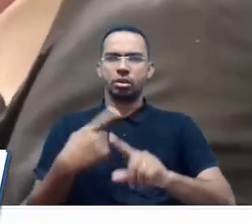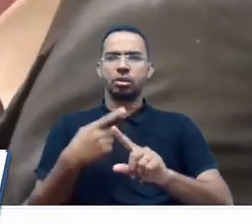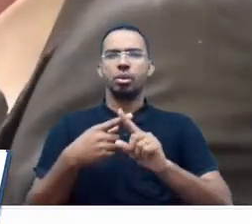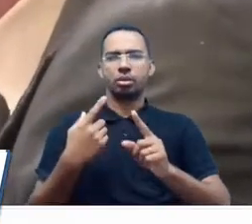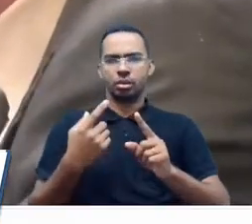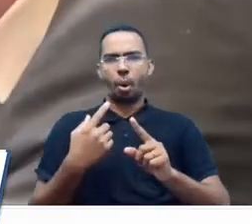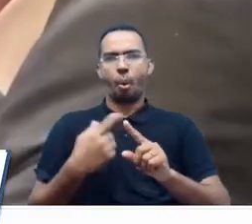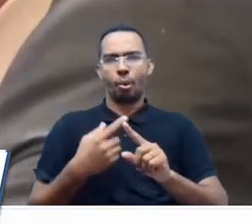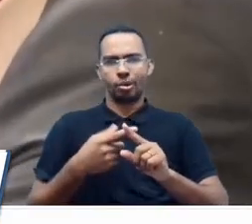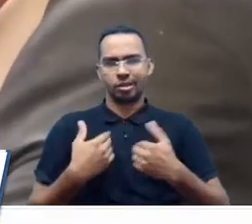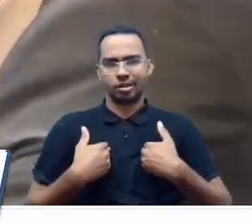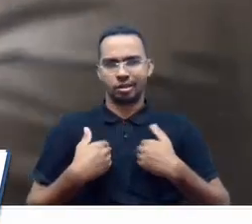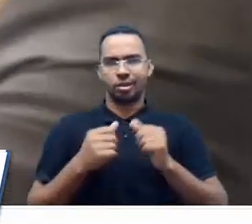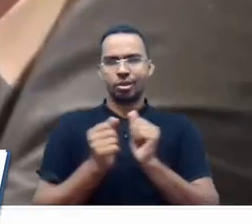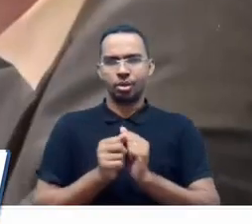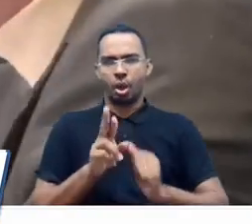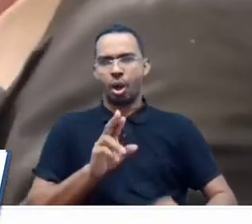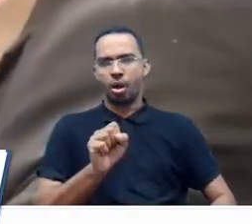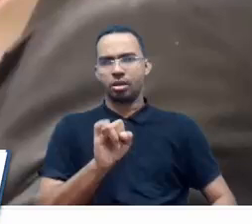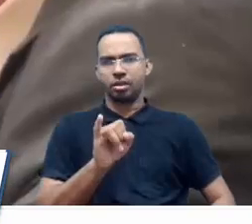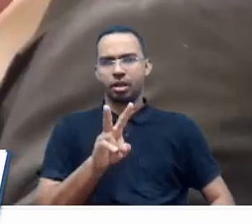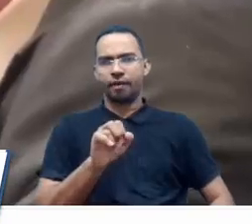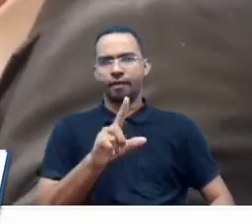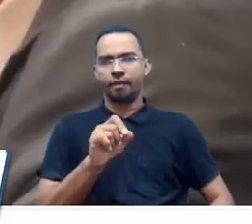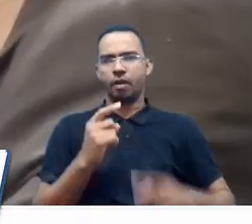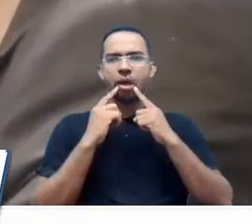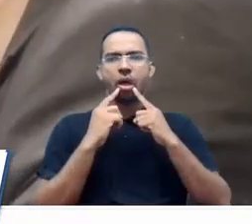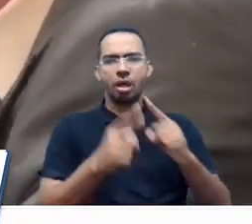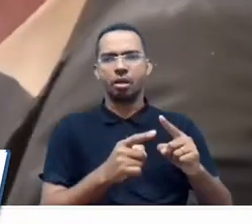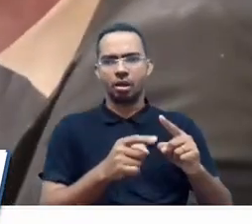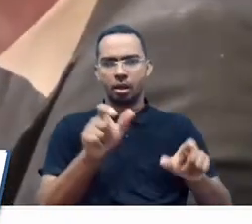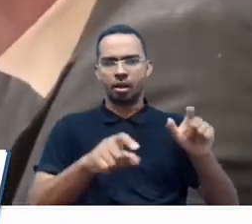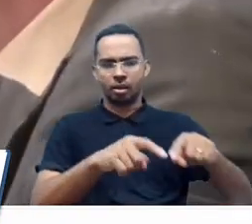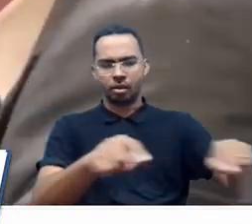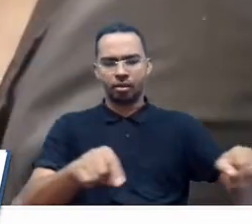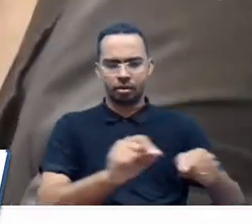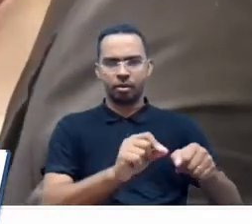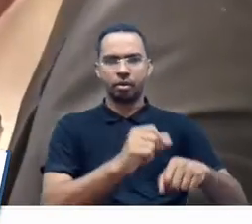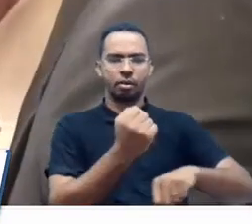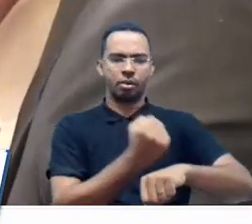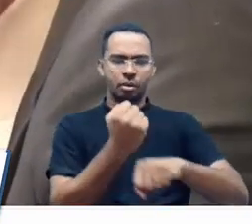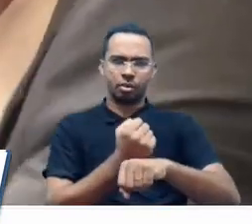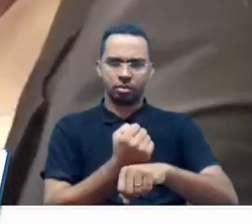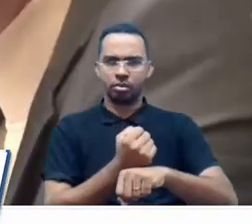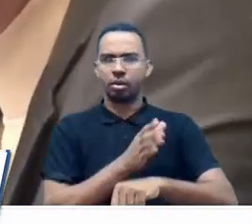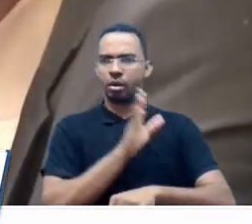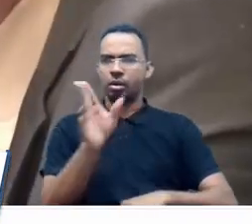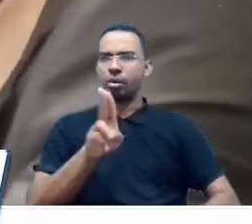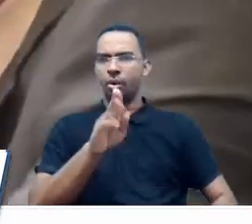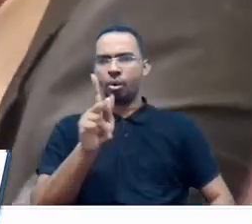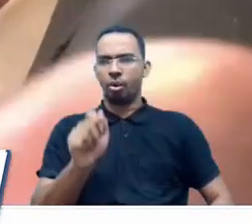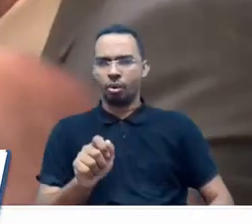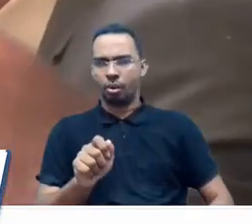Porque eu, Rosivaldo, sabe o que a gente faz? A gente denuncia aquele dono do terreno que não faz calçada. Nós vamos na UPA, nas unidades